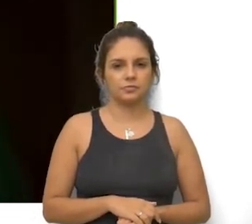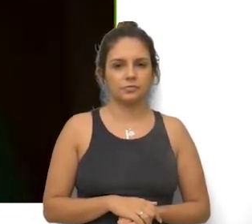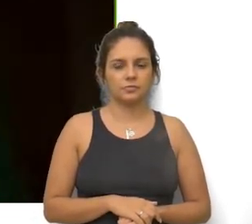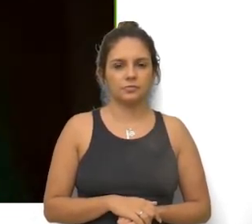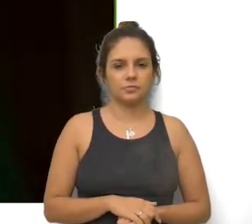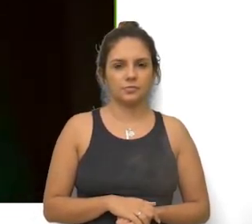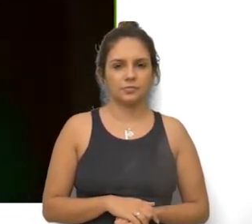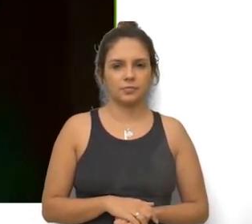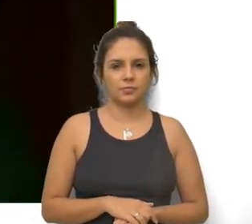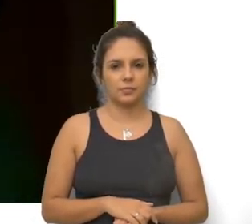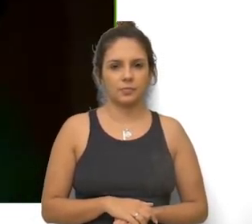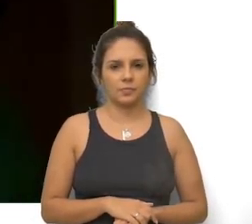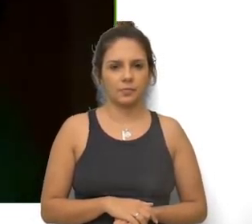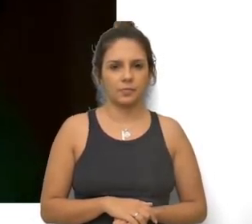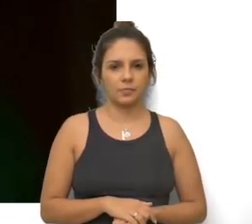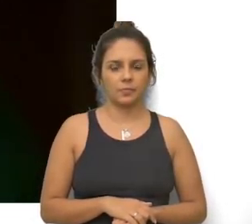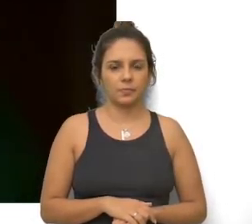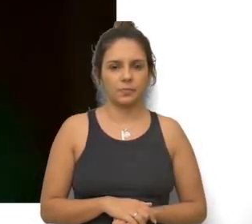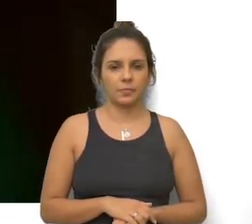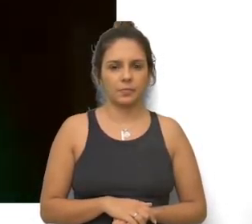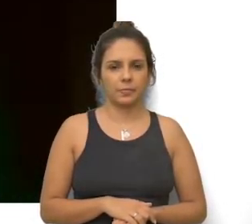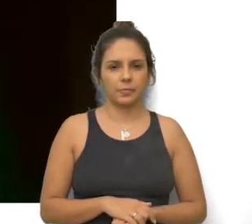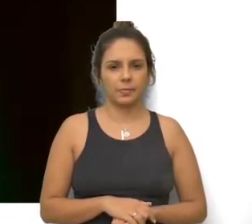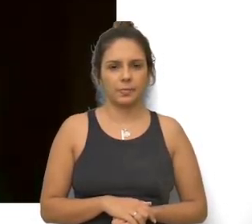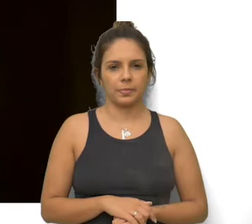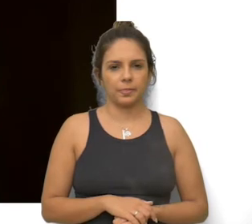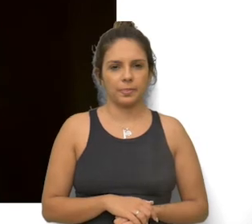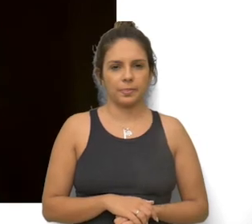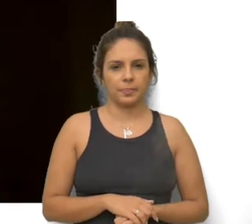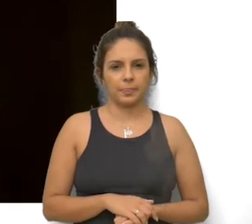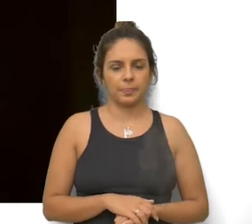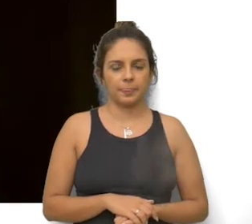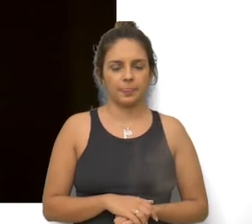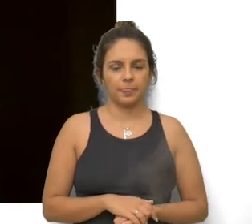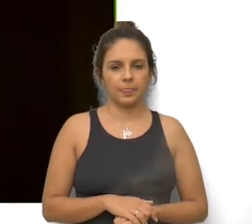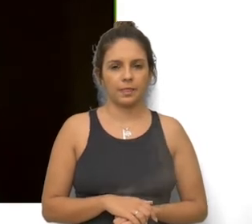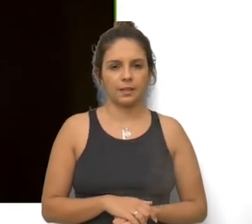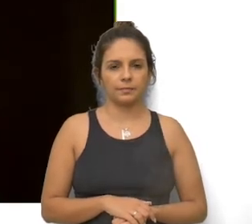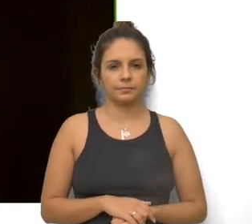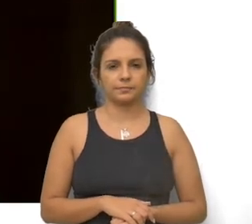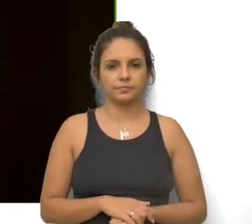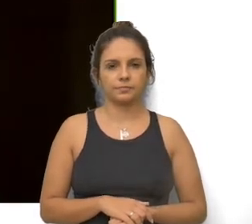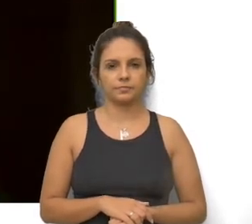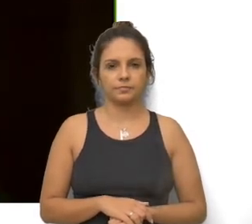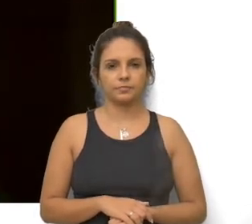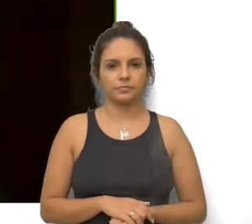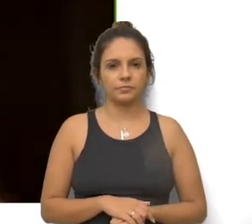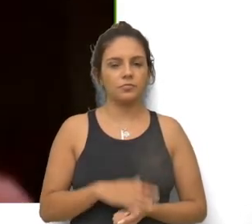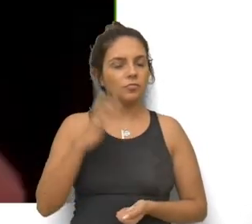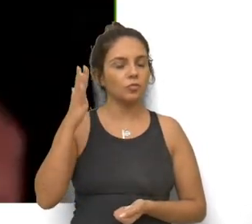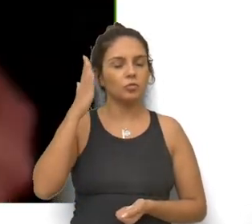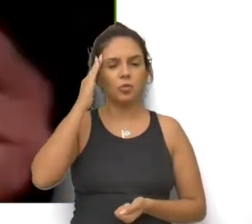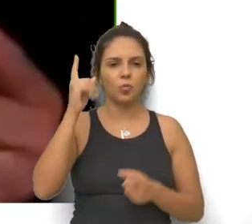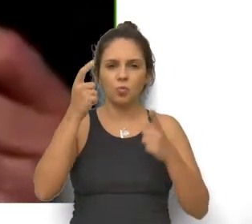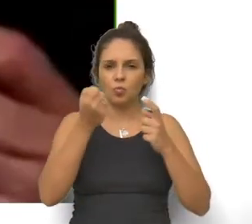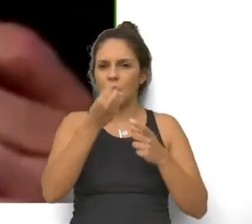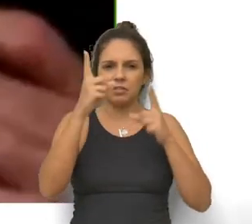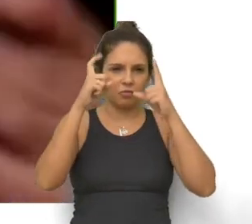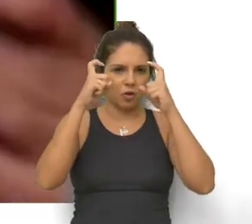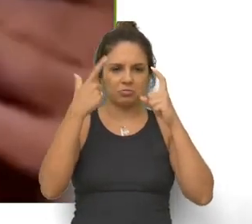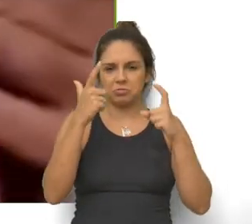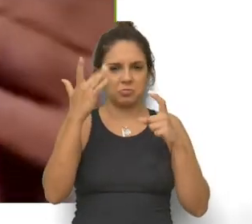olha. Entendi. Dá para ver? Dá. Eu não sei nem quantas fotos tem. Olha, tem mais